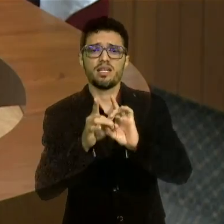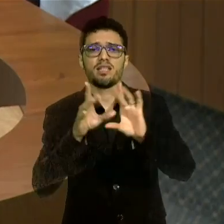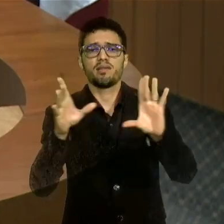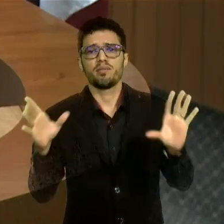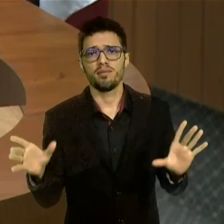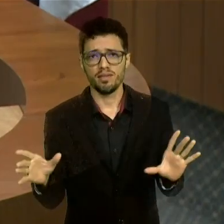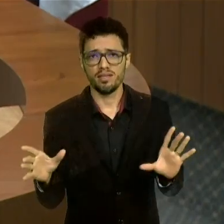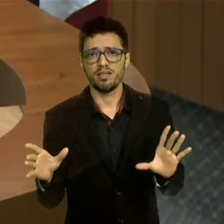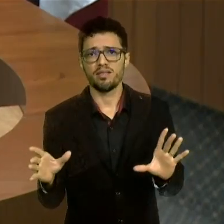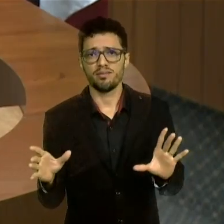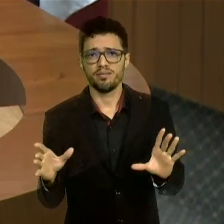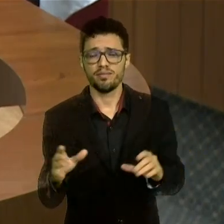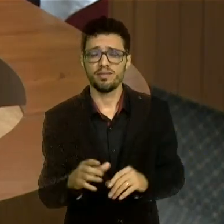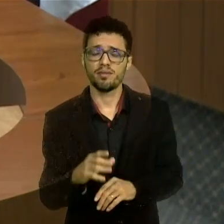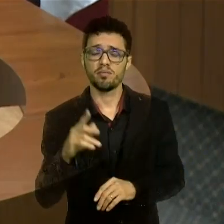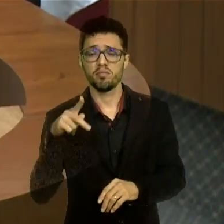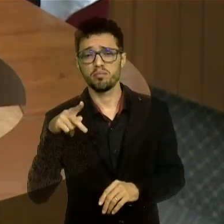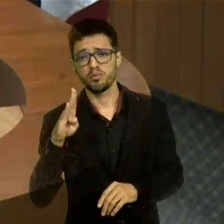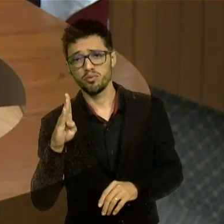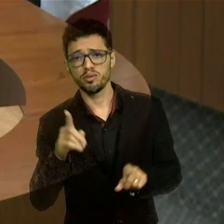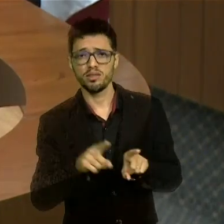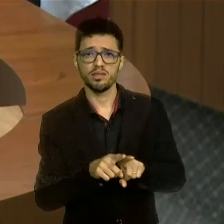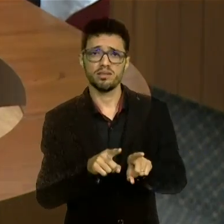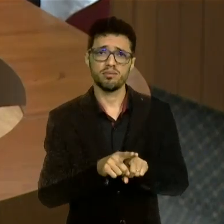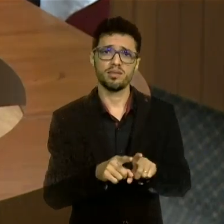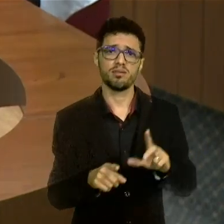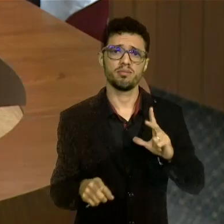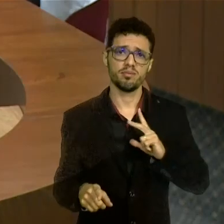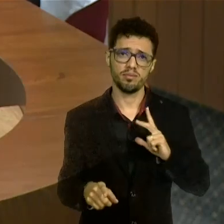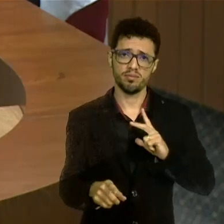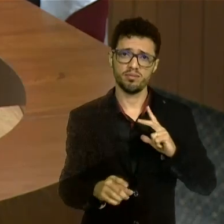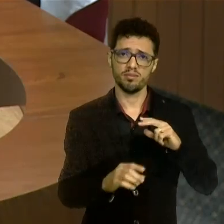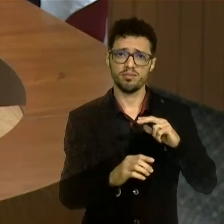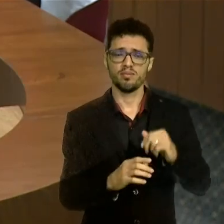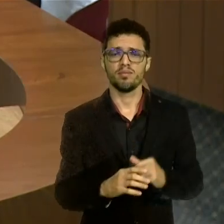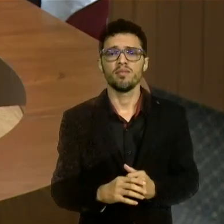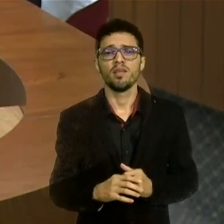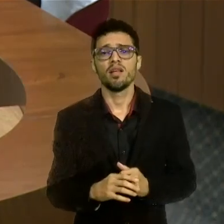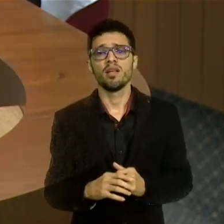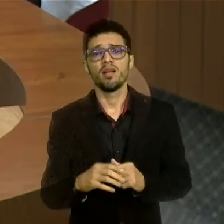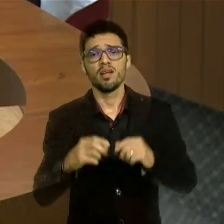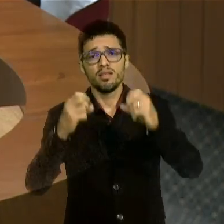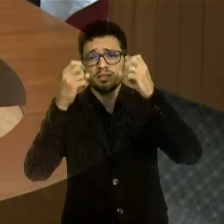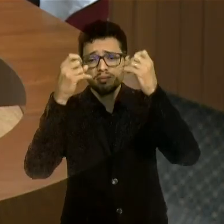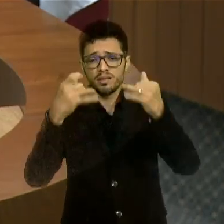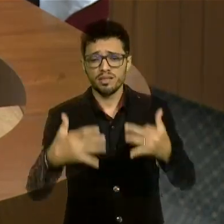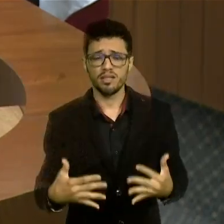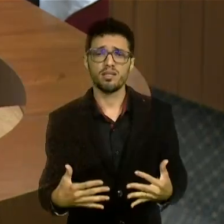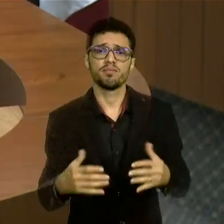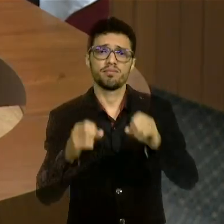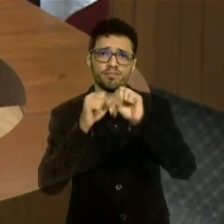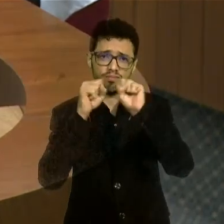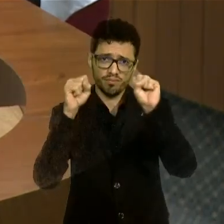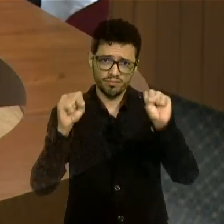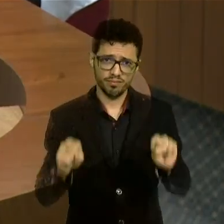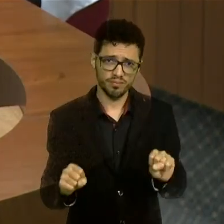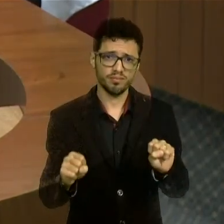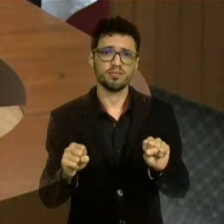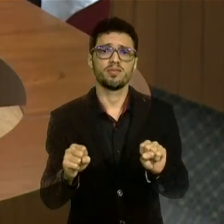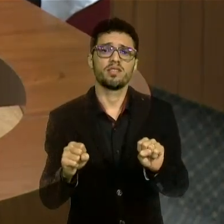seja particular. Então, eram essas as minhas palavras, falar um pouco desses temas de saúde que eu considero